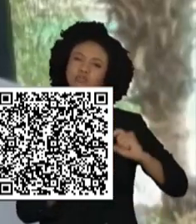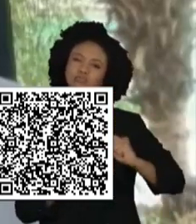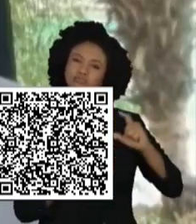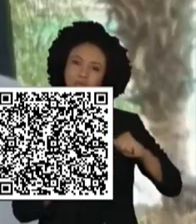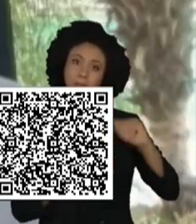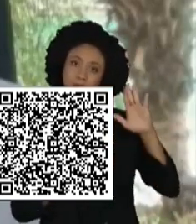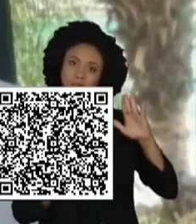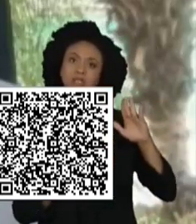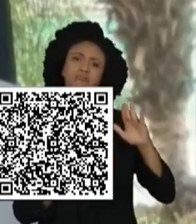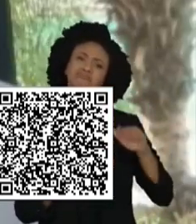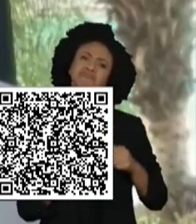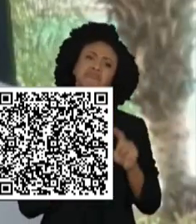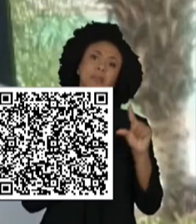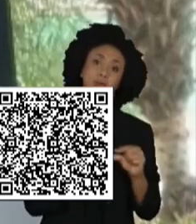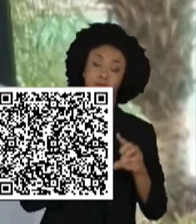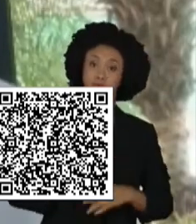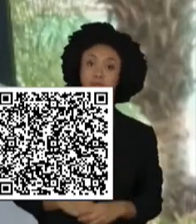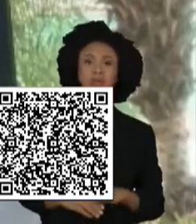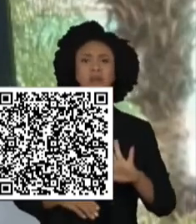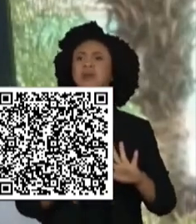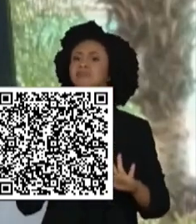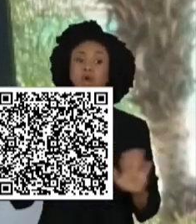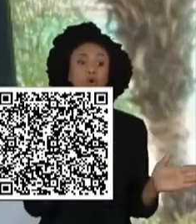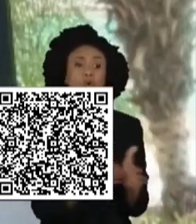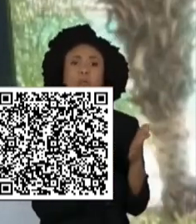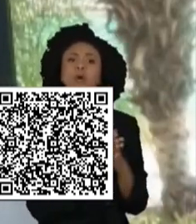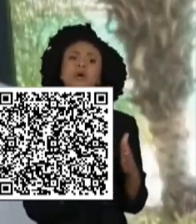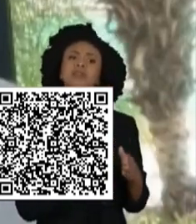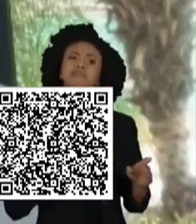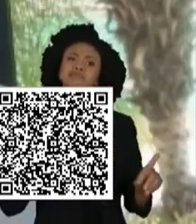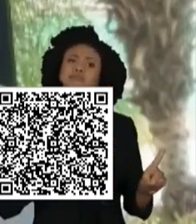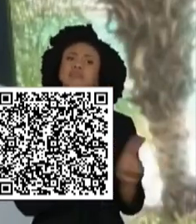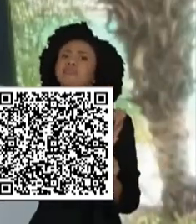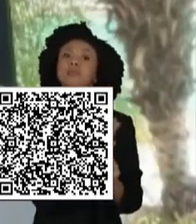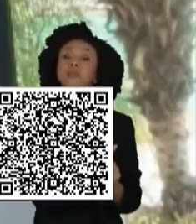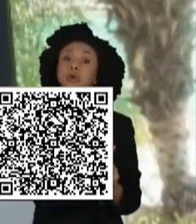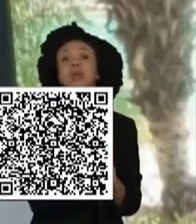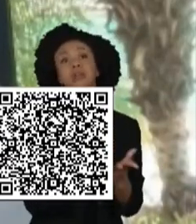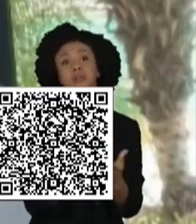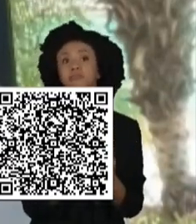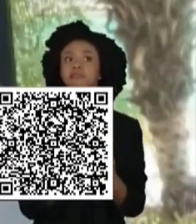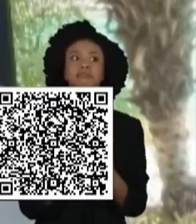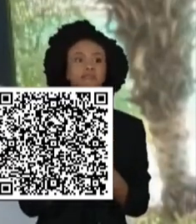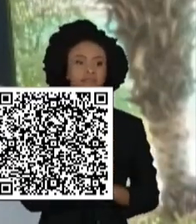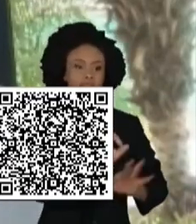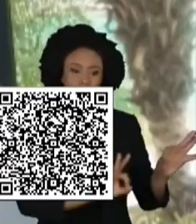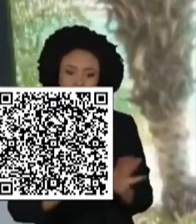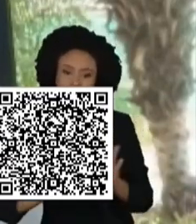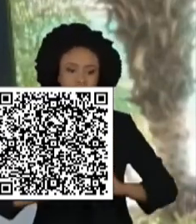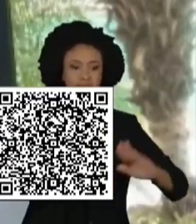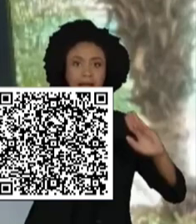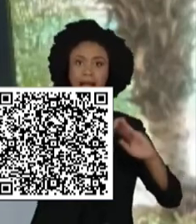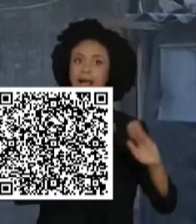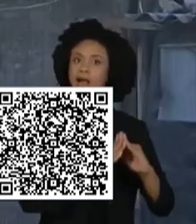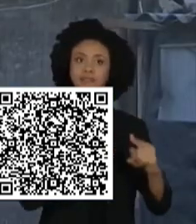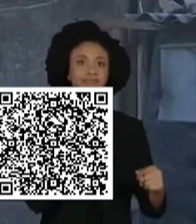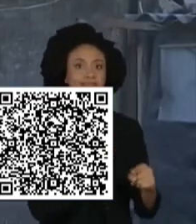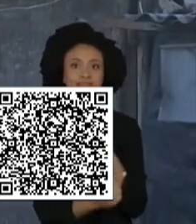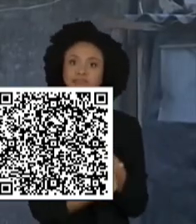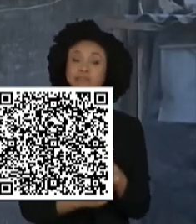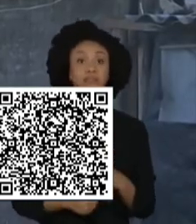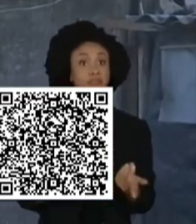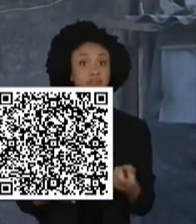são mais afetados por uma série de razões, por questões de falta de infraestrutura, de moradias